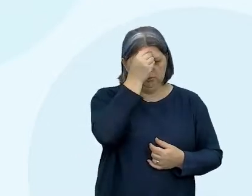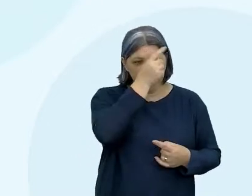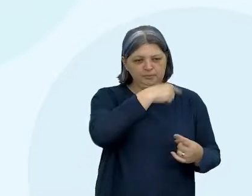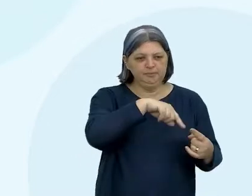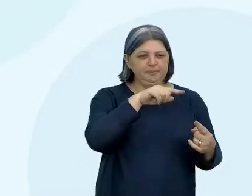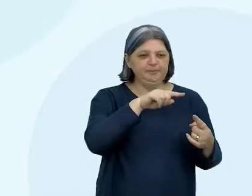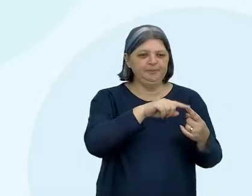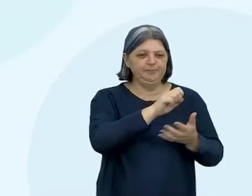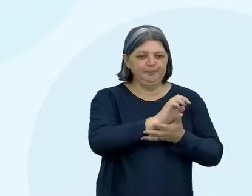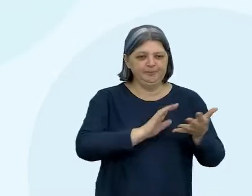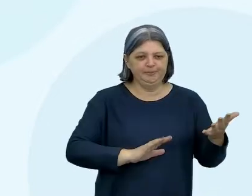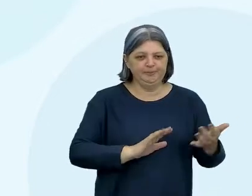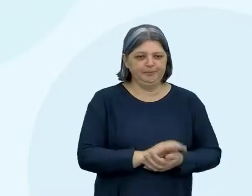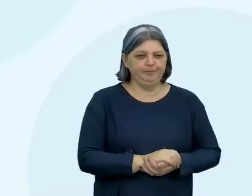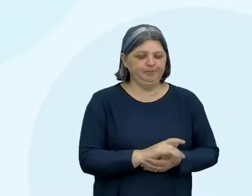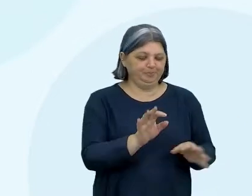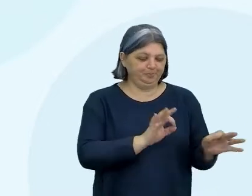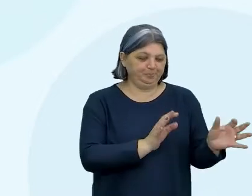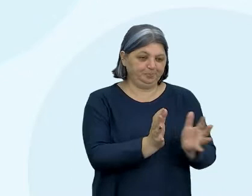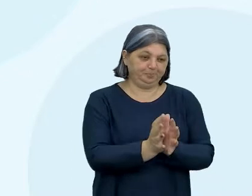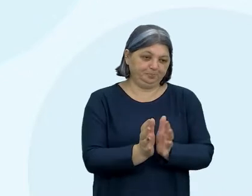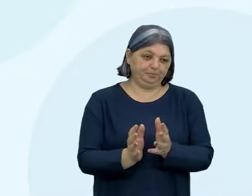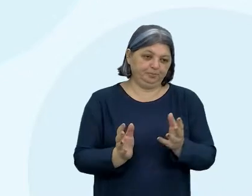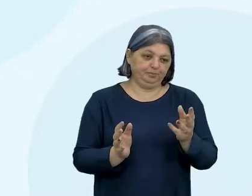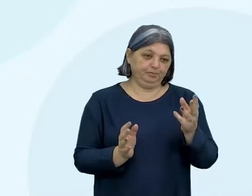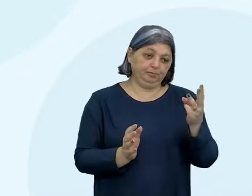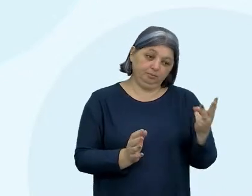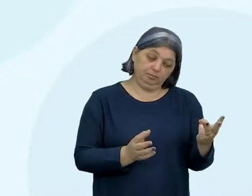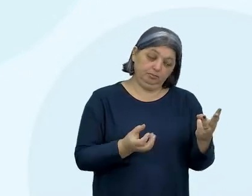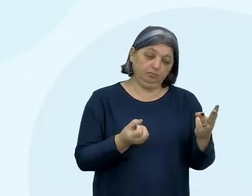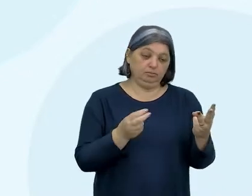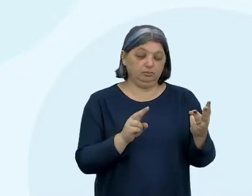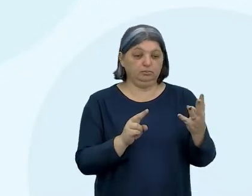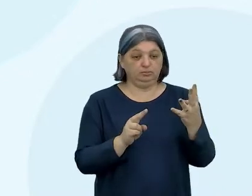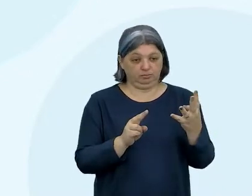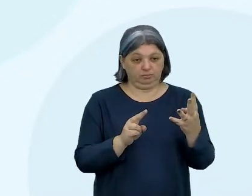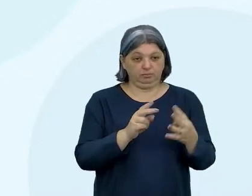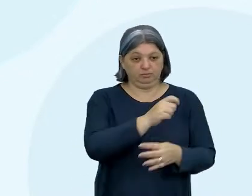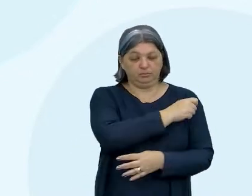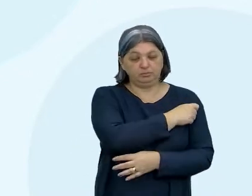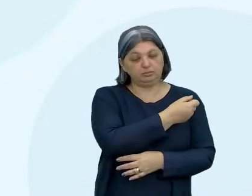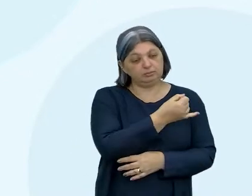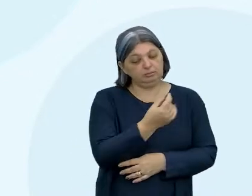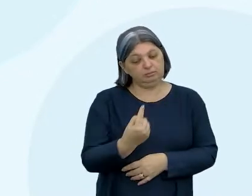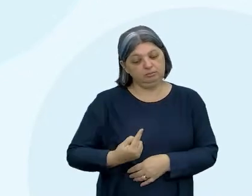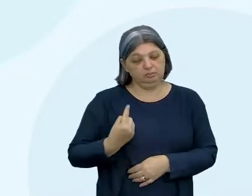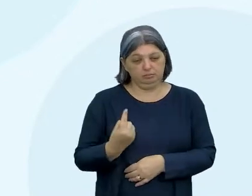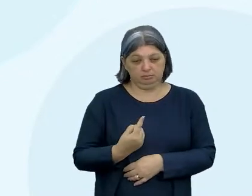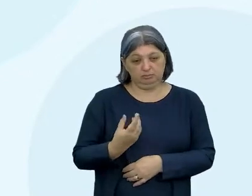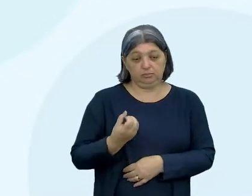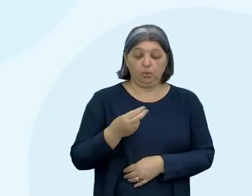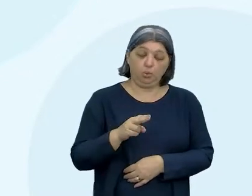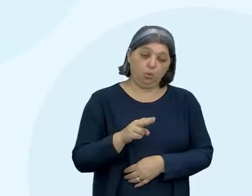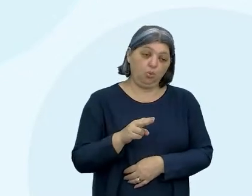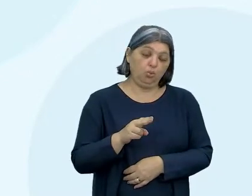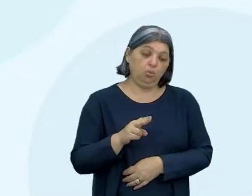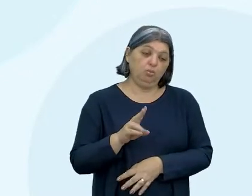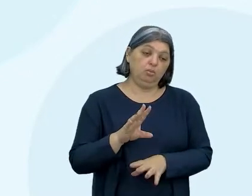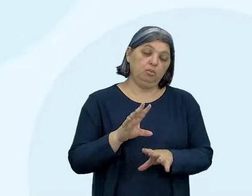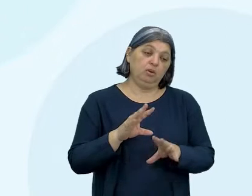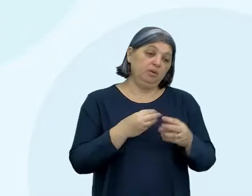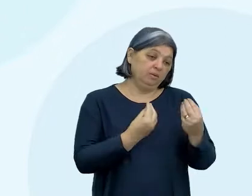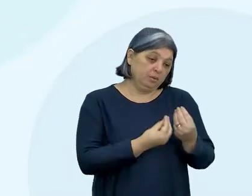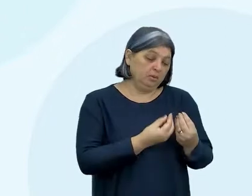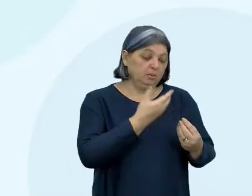atividade. Organize-se em grupos de 3 ou 4 estudantes. Aí, se você estiver sozinho, se você estiver na sua casa